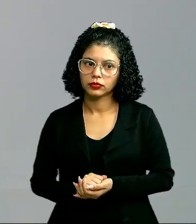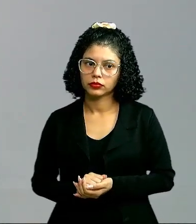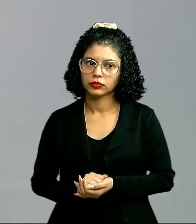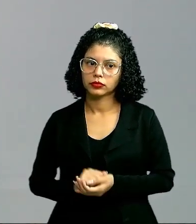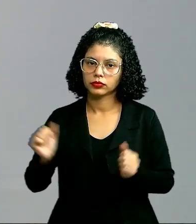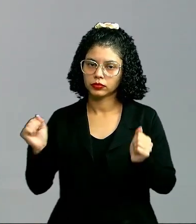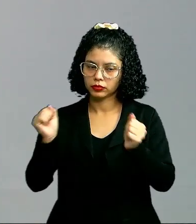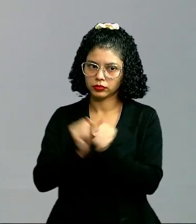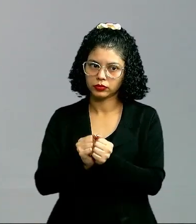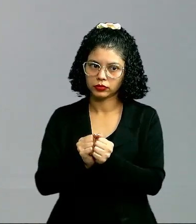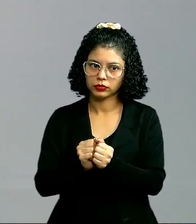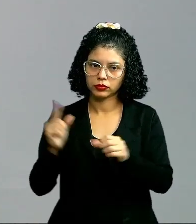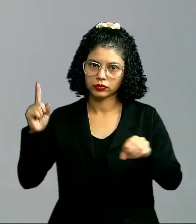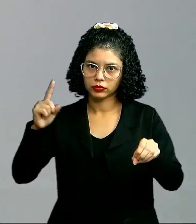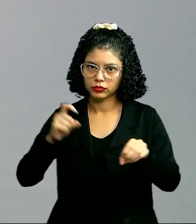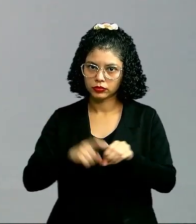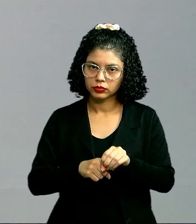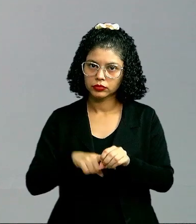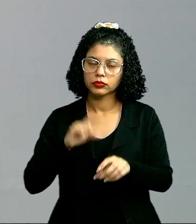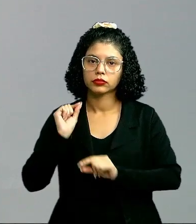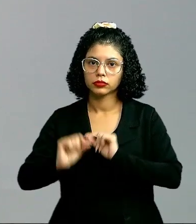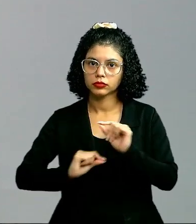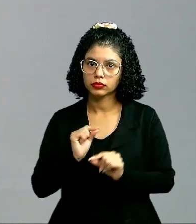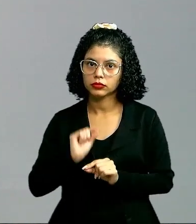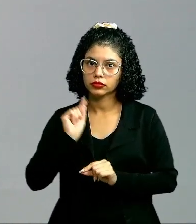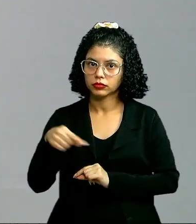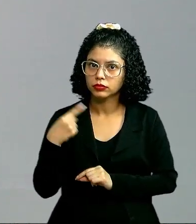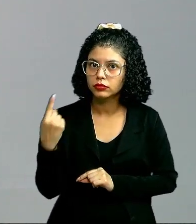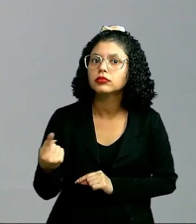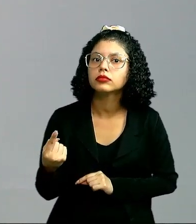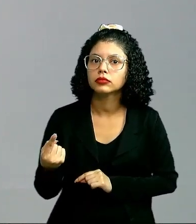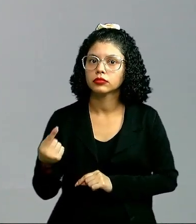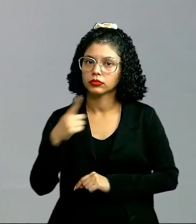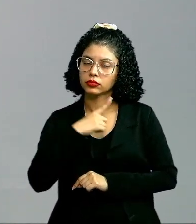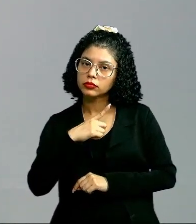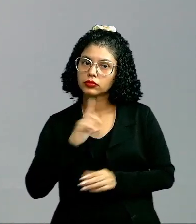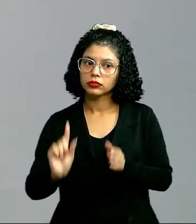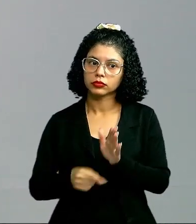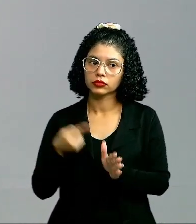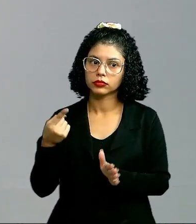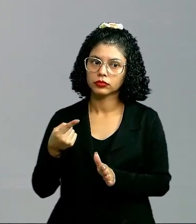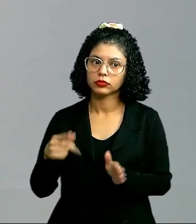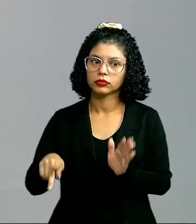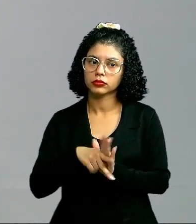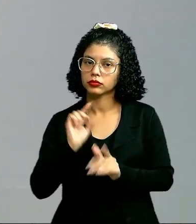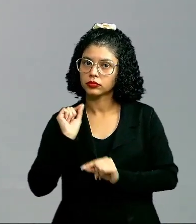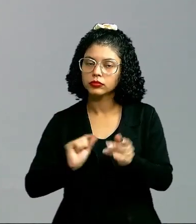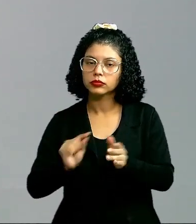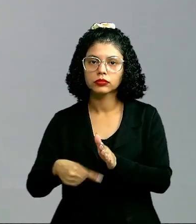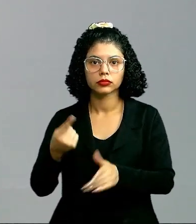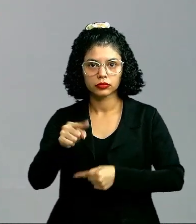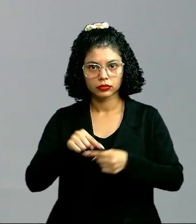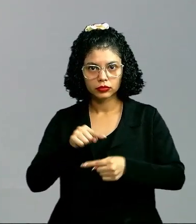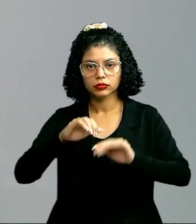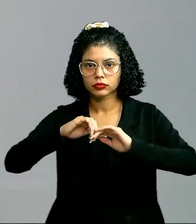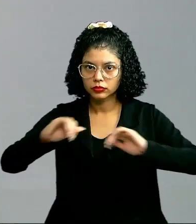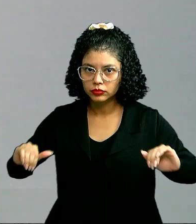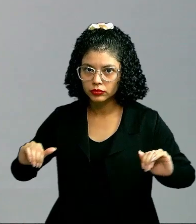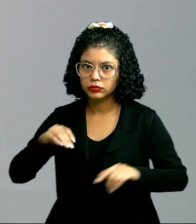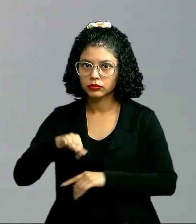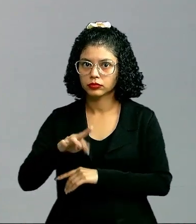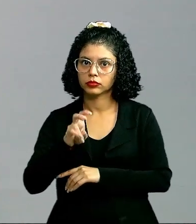formou-se pela união de espermatozoide e ovócito. Daí houve uma primeira segmentação ou uma primeira divisão